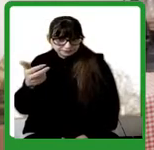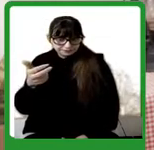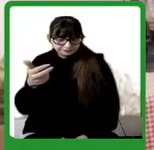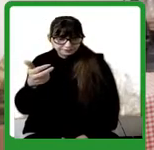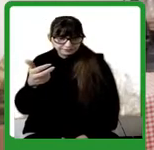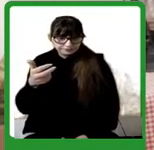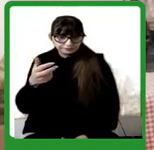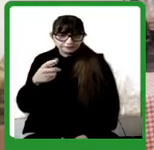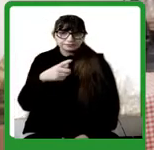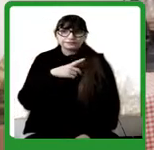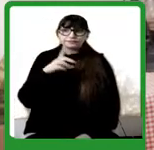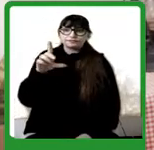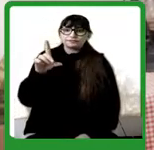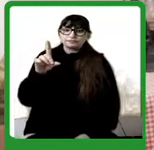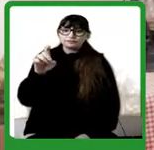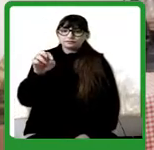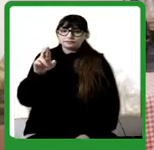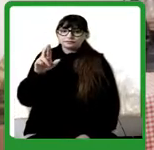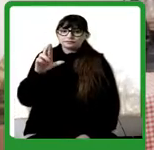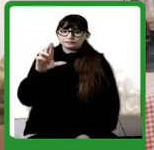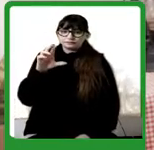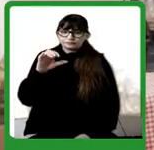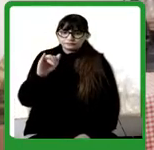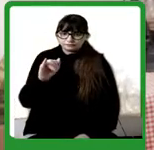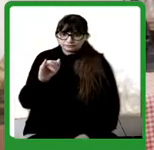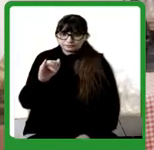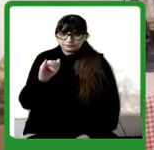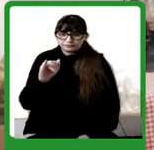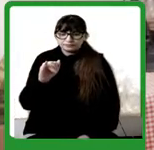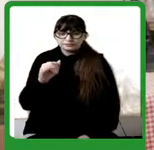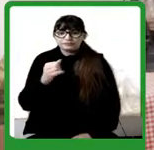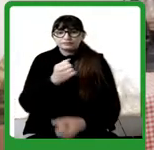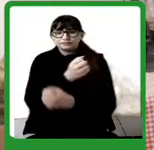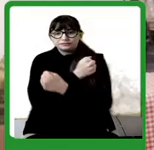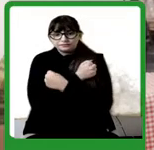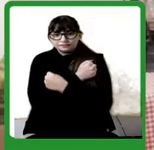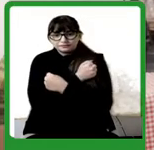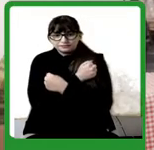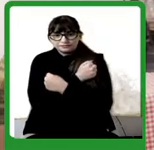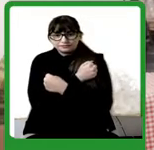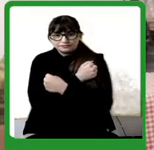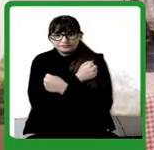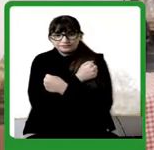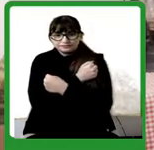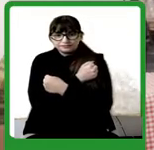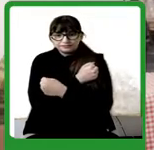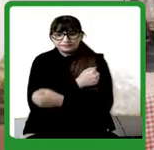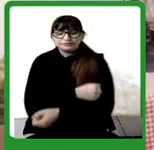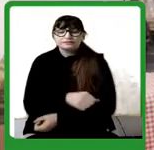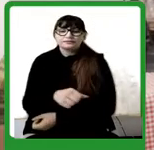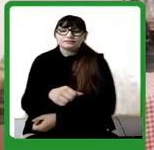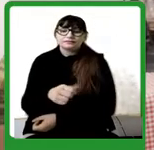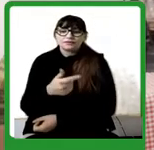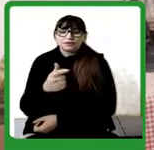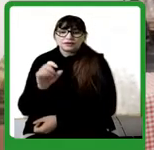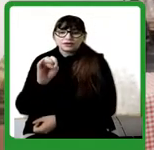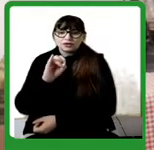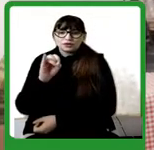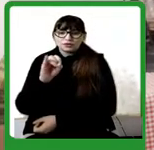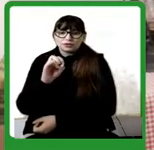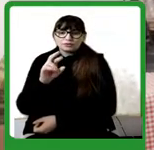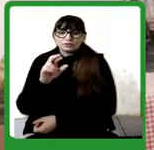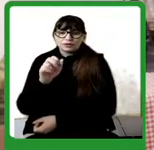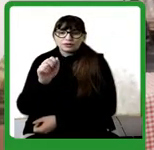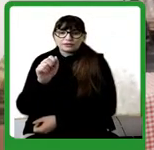Delci. Delci! Mandou um abraço. Rafa Gomes, manda oi pro Rafael Casani, Loreni